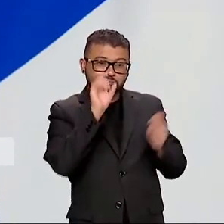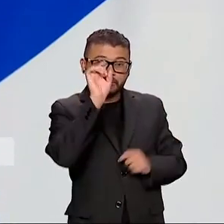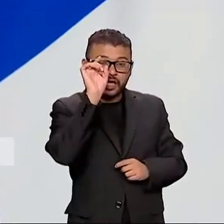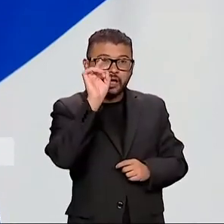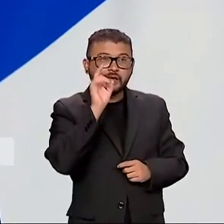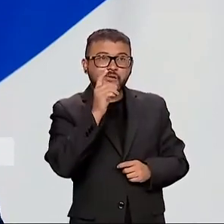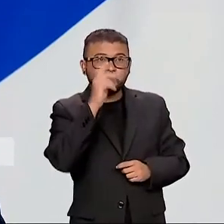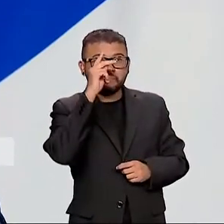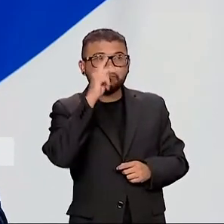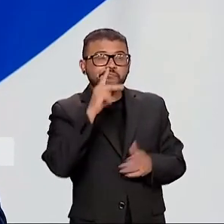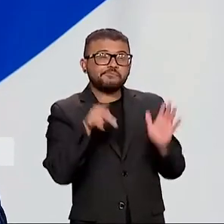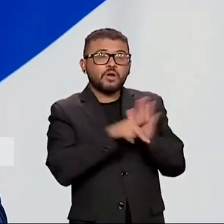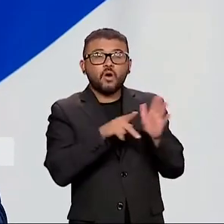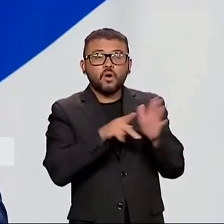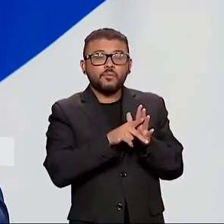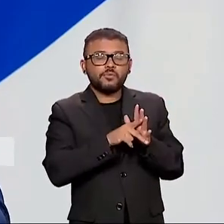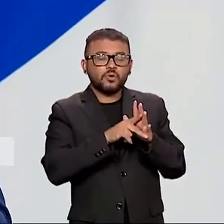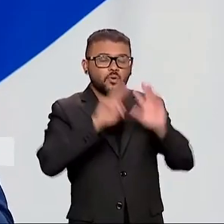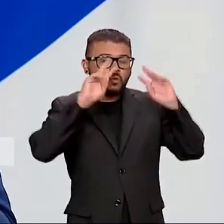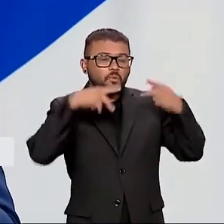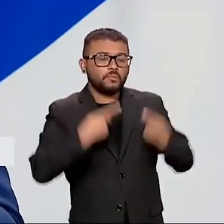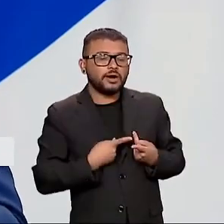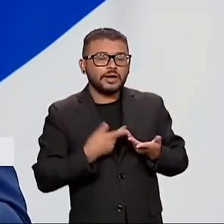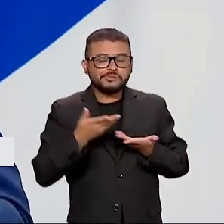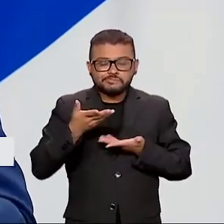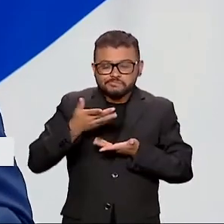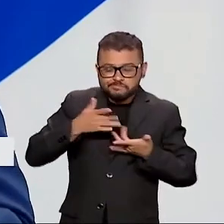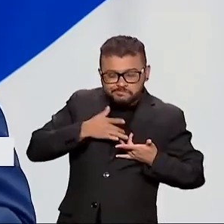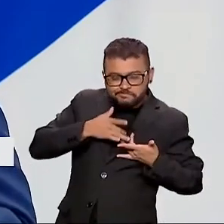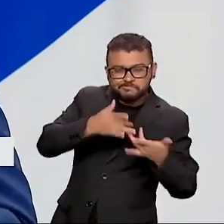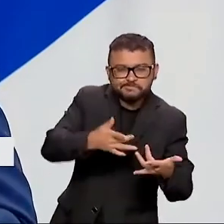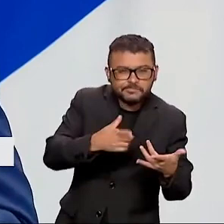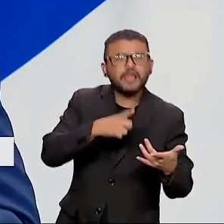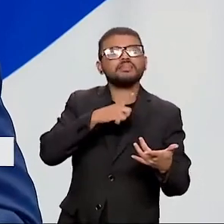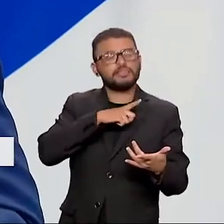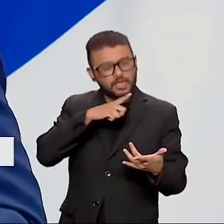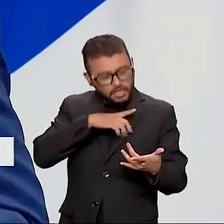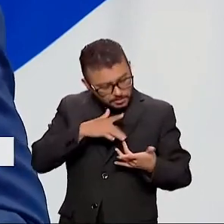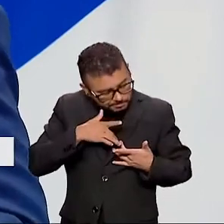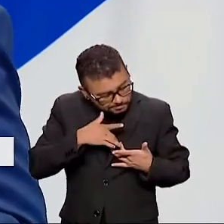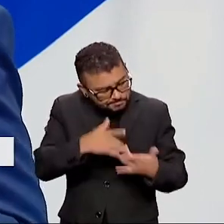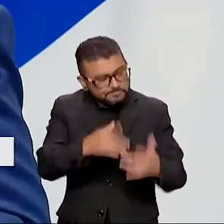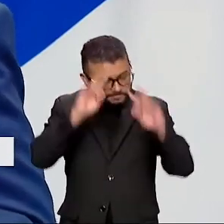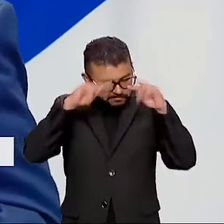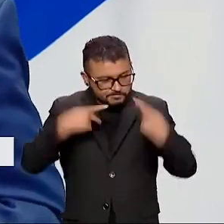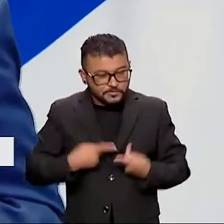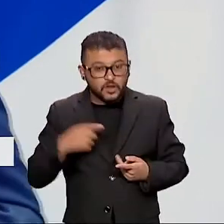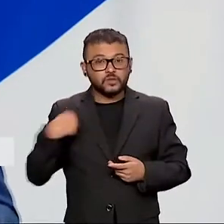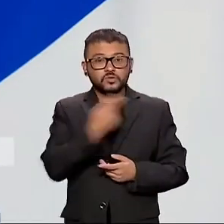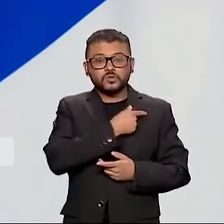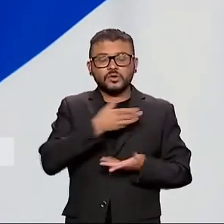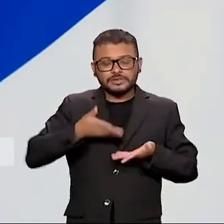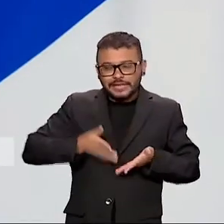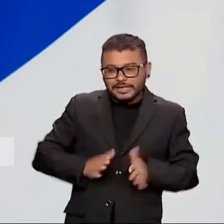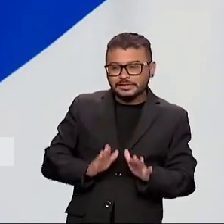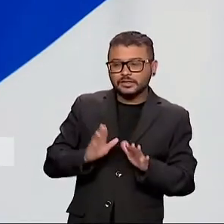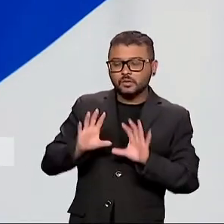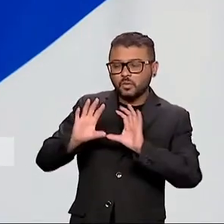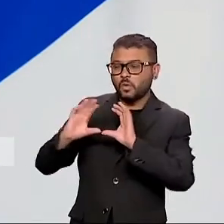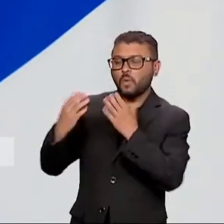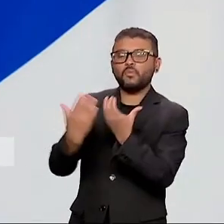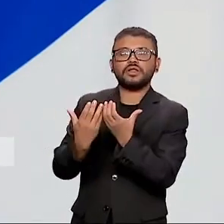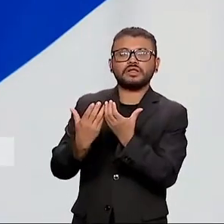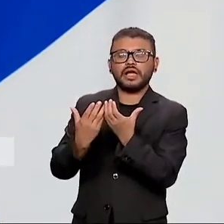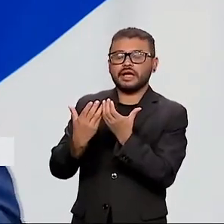só uma espécie animal muito fraterna, muito solidária. A gente nasceu para viver em